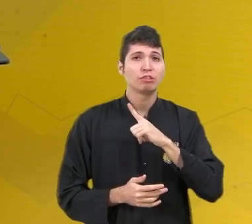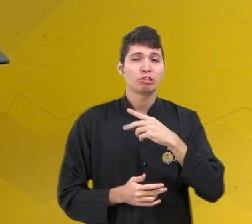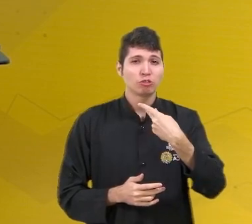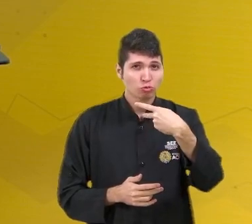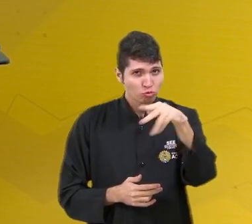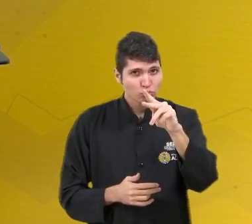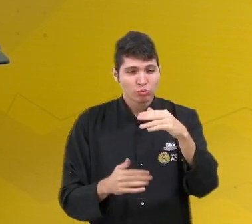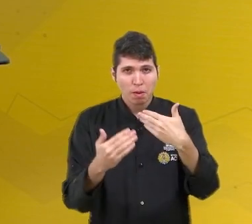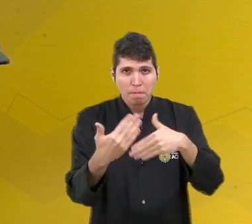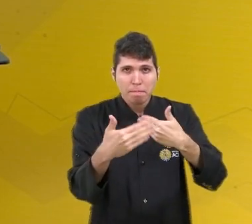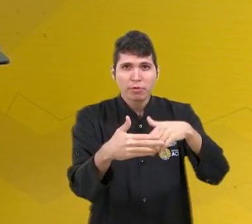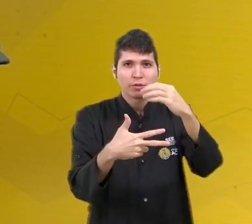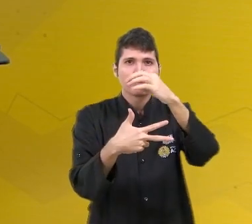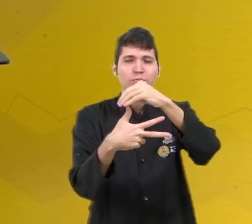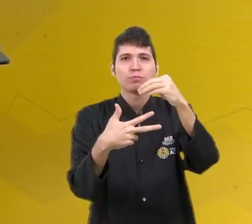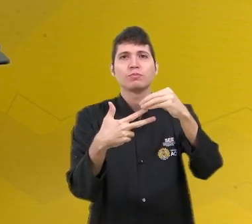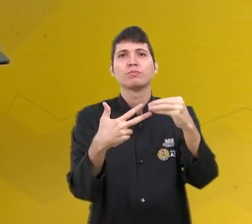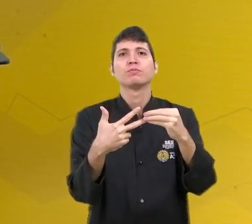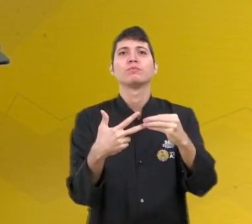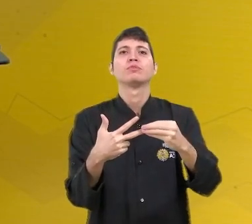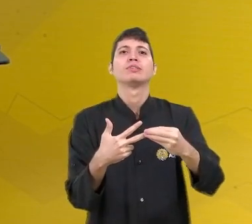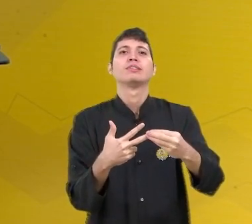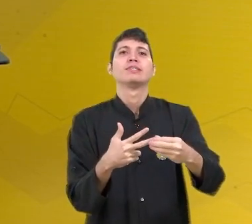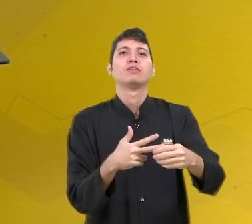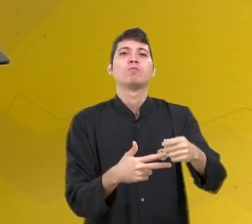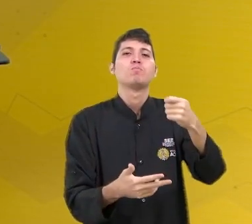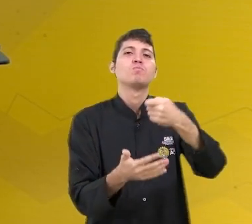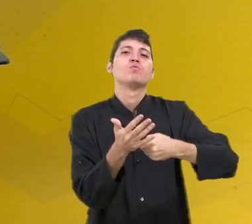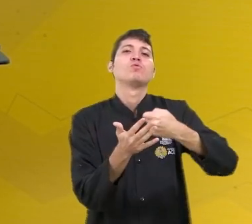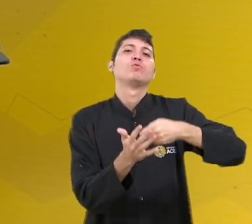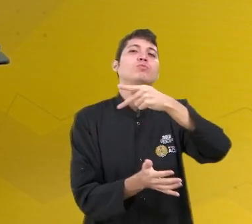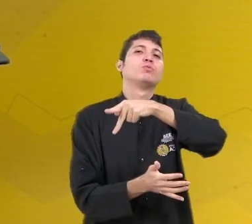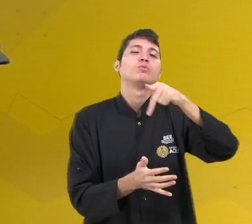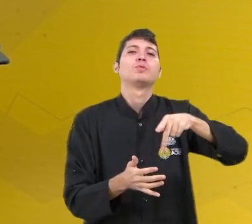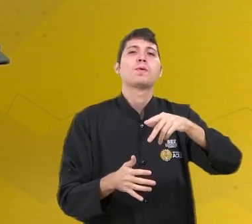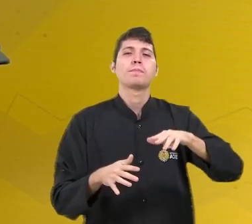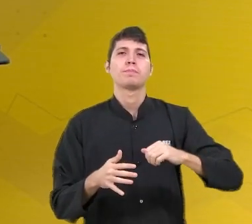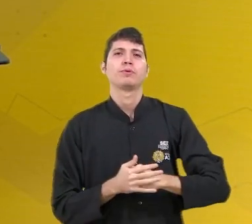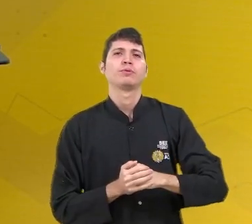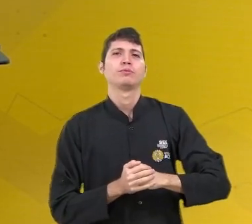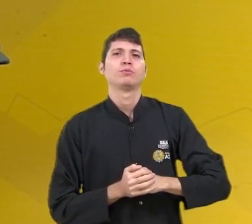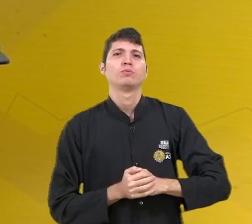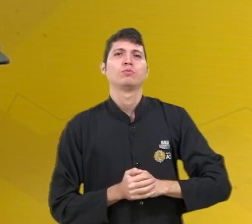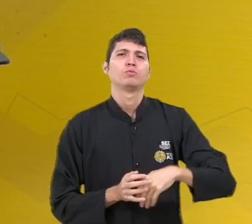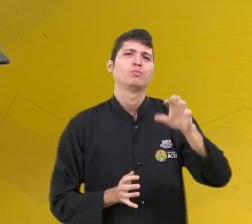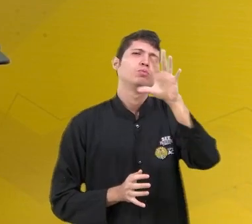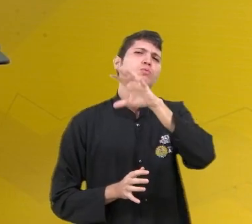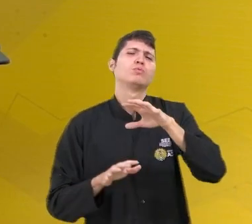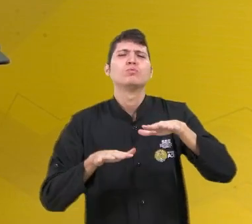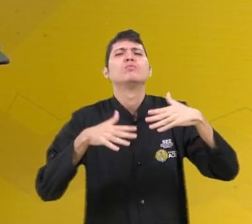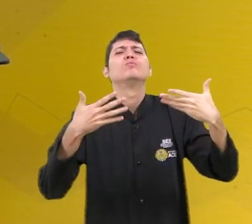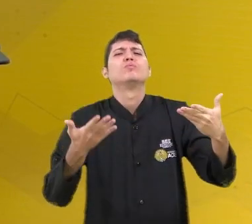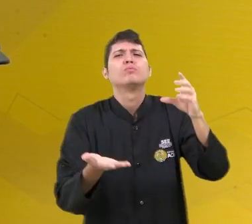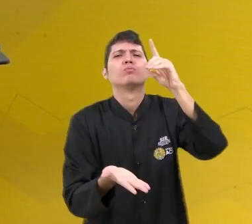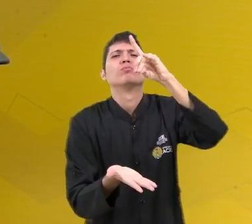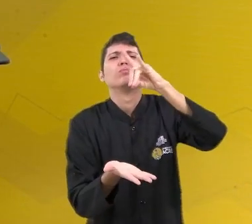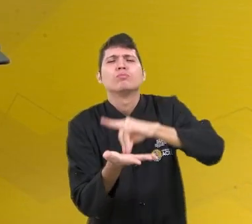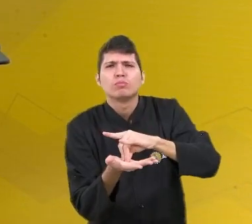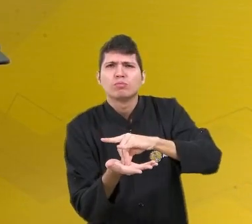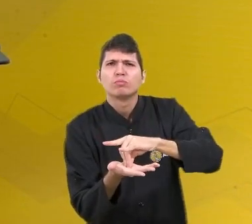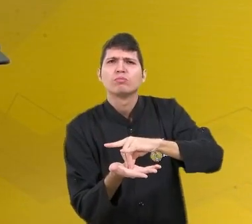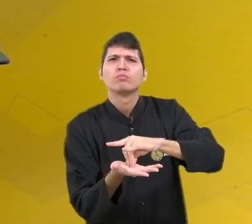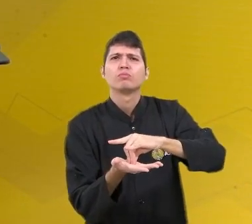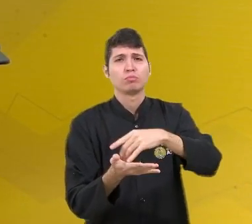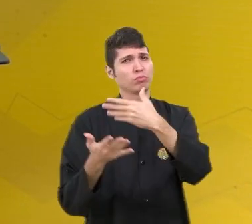no Enem ou em qualquer uma outra prova, o professor cobrar na escola, qual é a regionalização oficial do Brasil? É